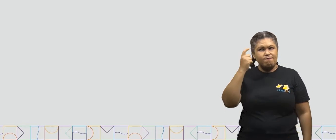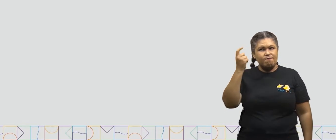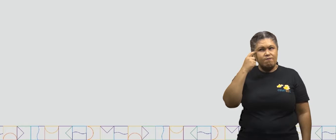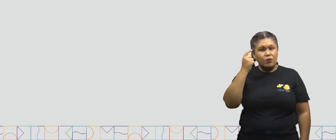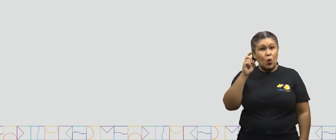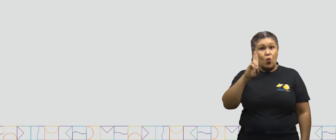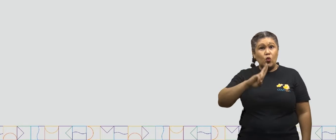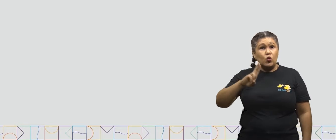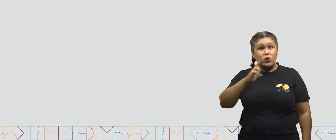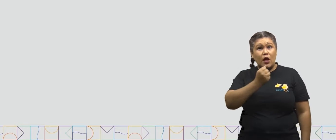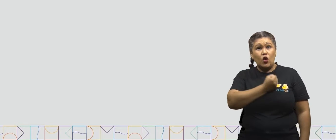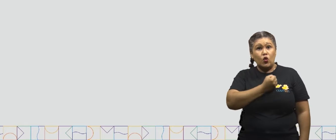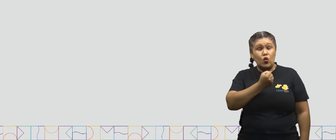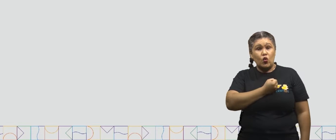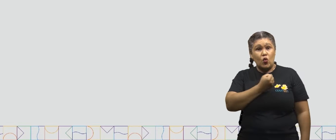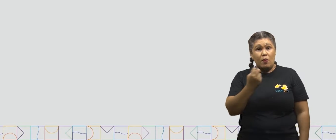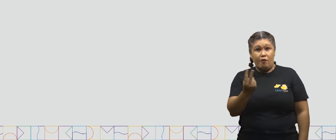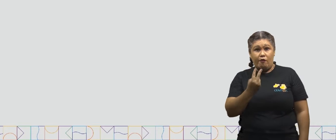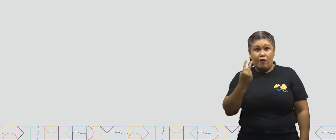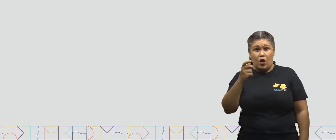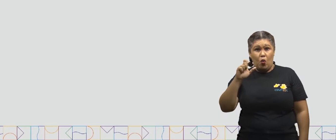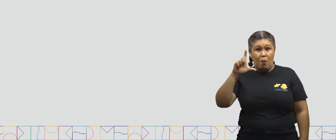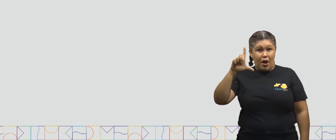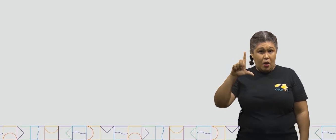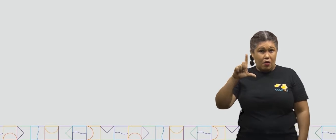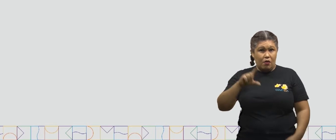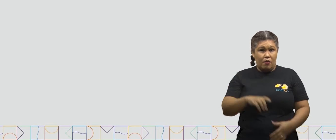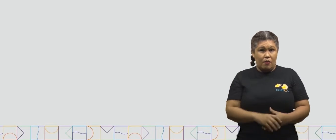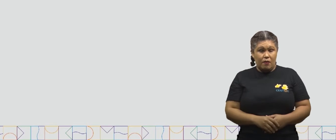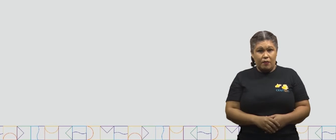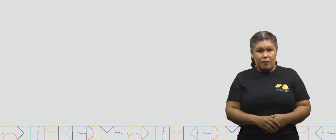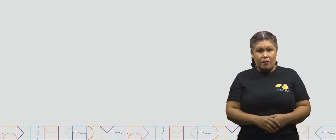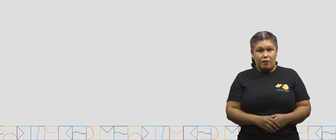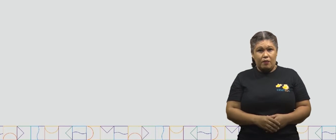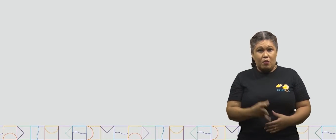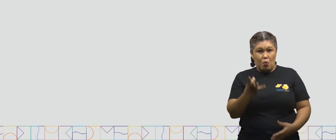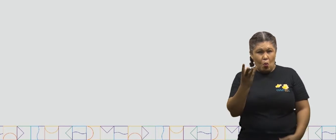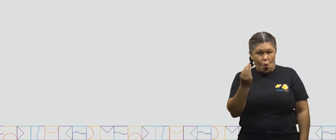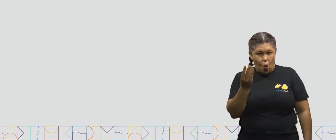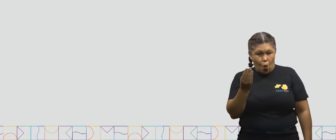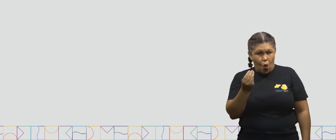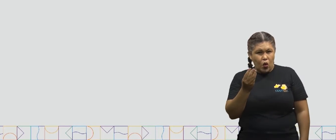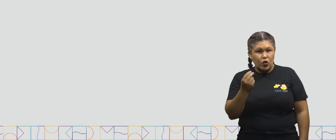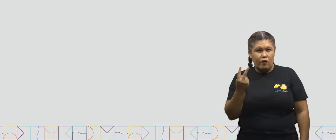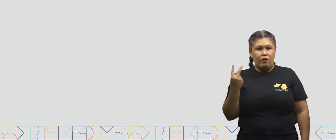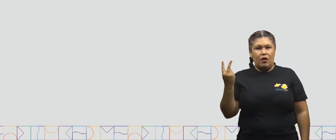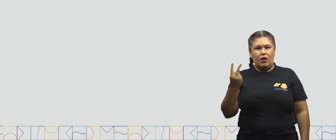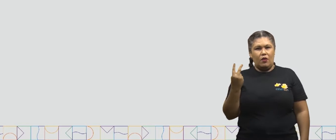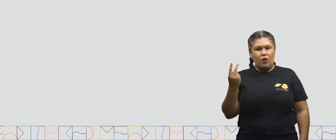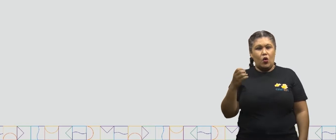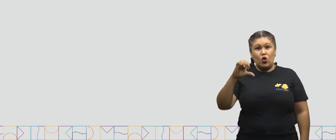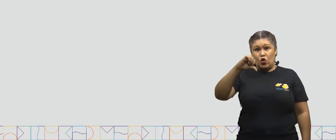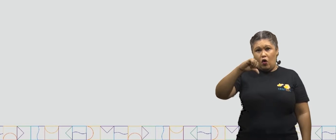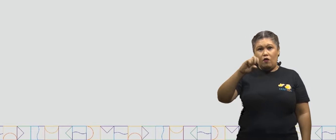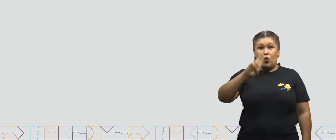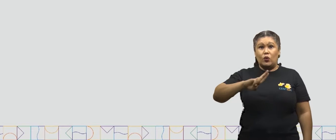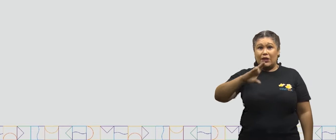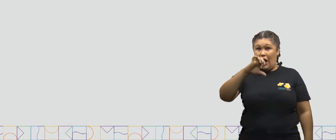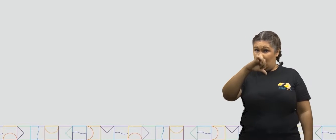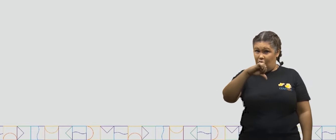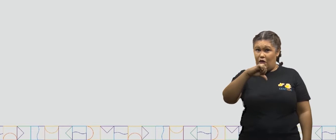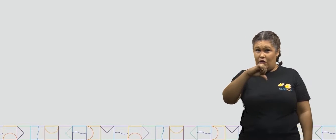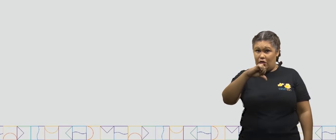os maiores números, que são os 9. Vamos riscar esse